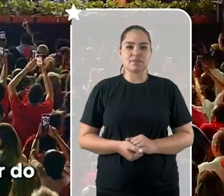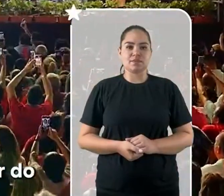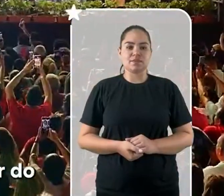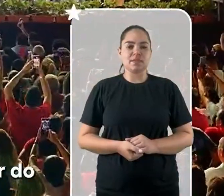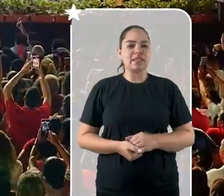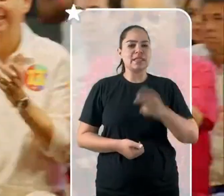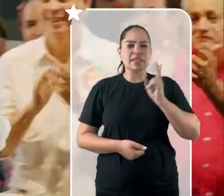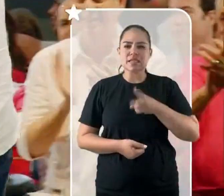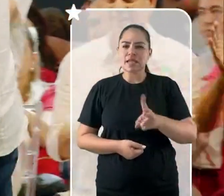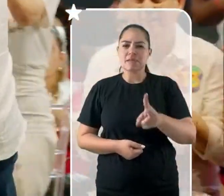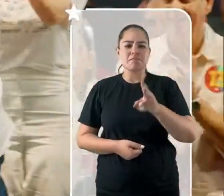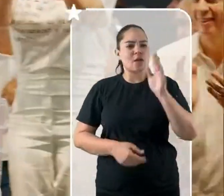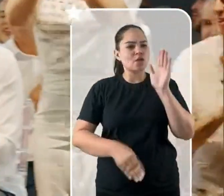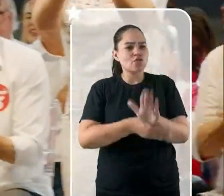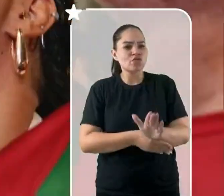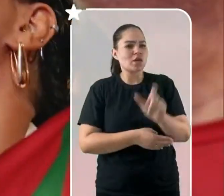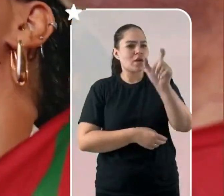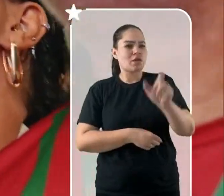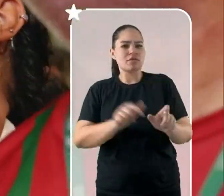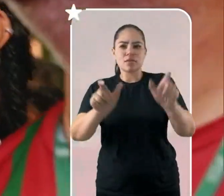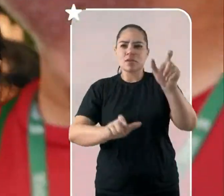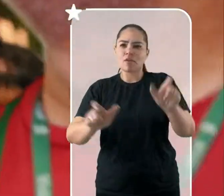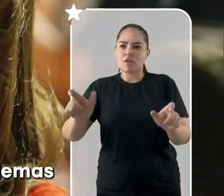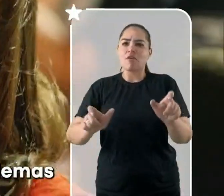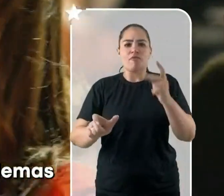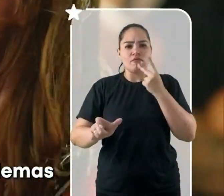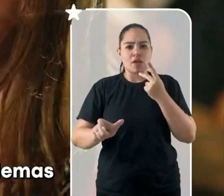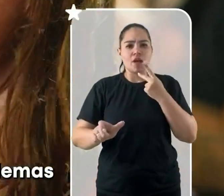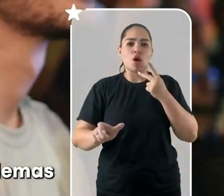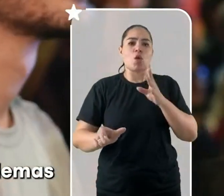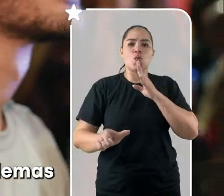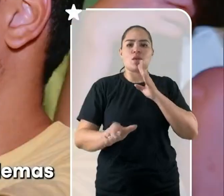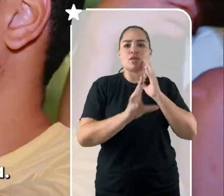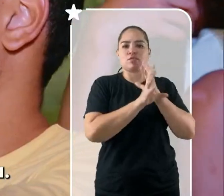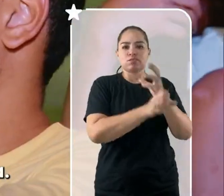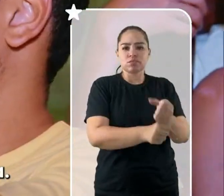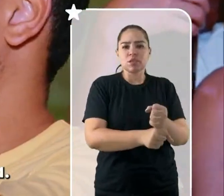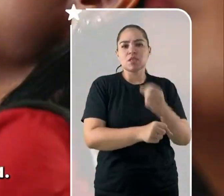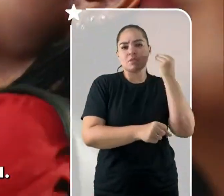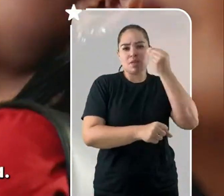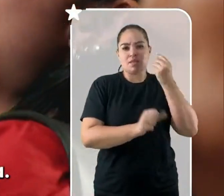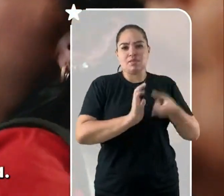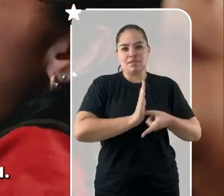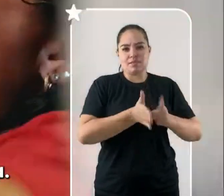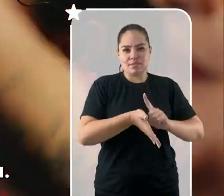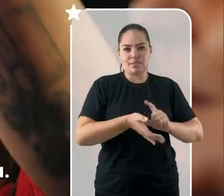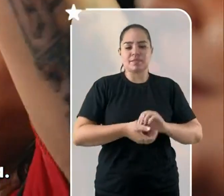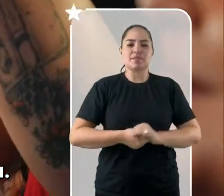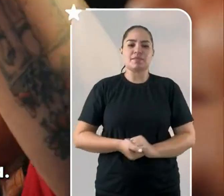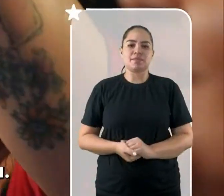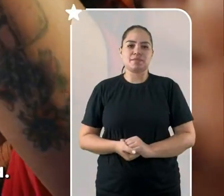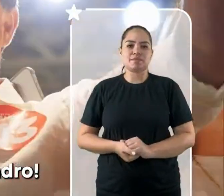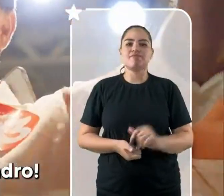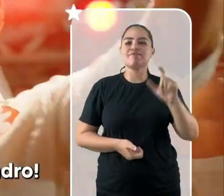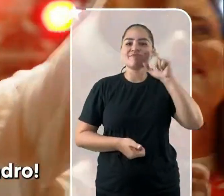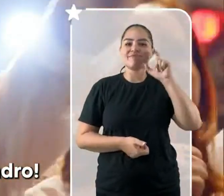Porque quem vai cuidar do povo de Fortaleza é quem conhece os problemas do povo de Fortaleza.